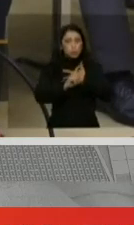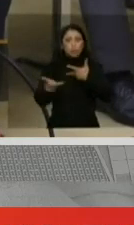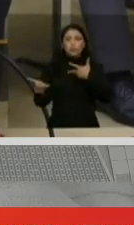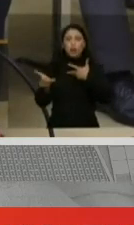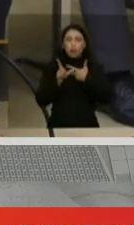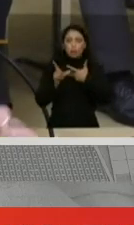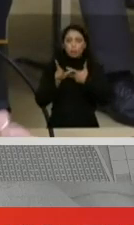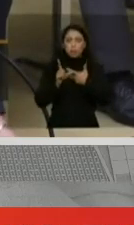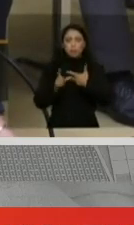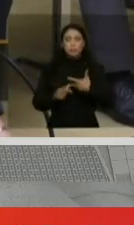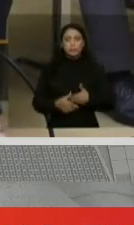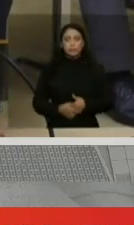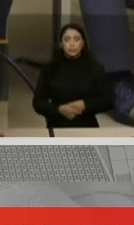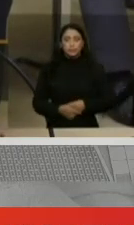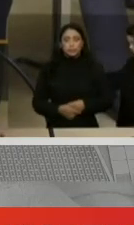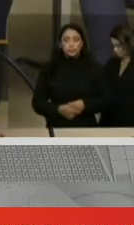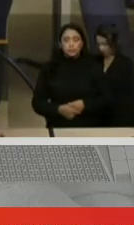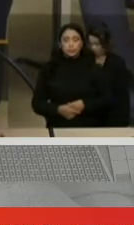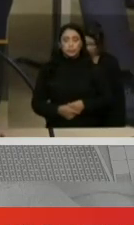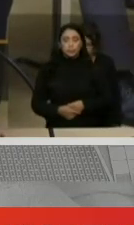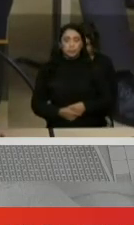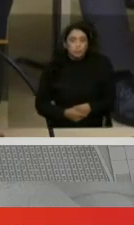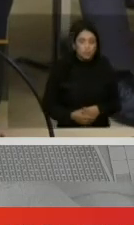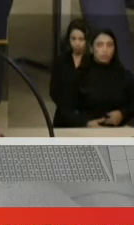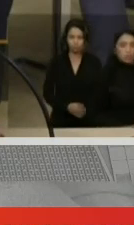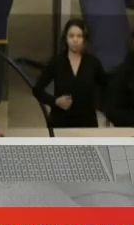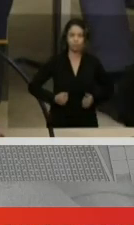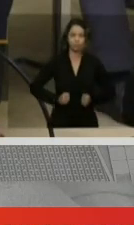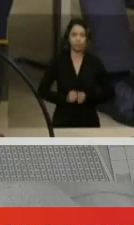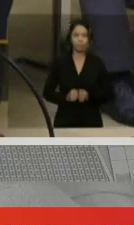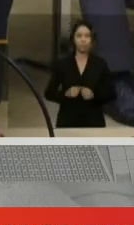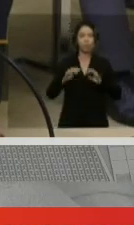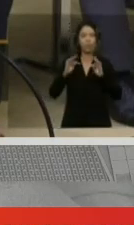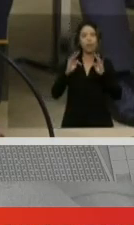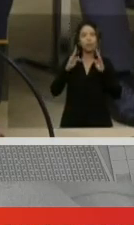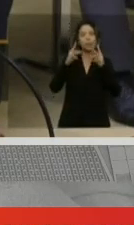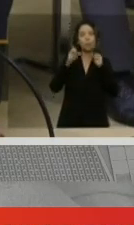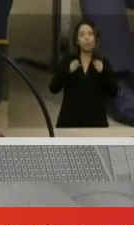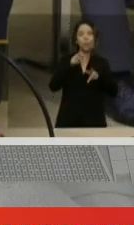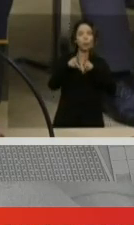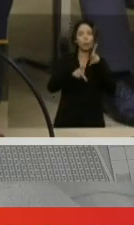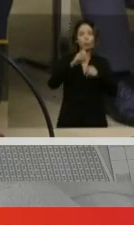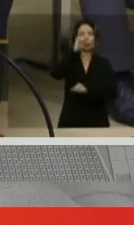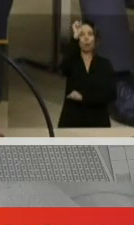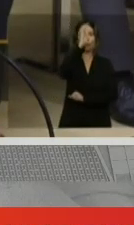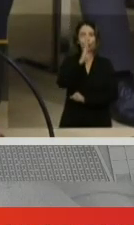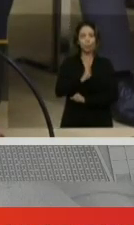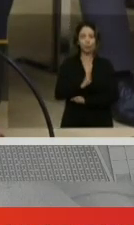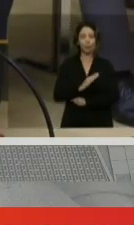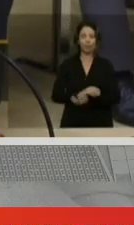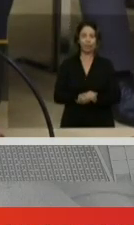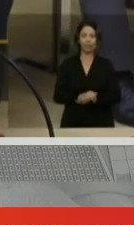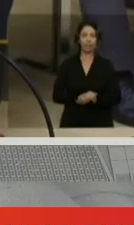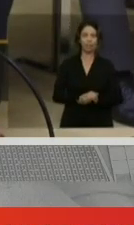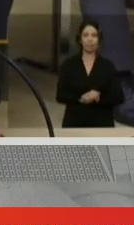também essa ideia, que é uma coisa que há um debate até entre os especialistas em política, em relação a como deve ser feita a defesa